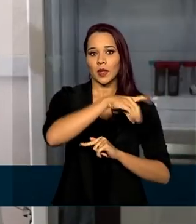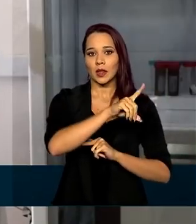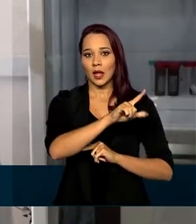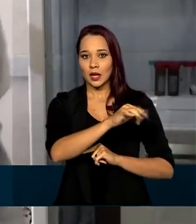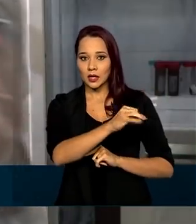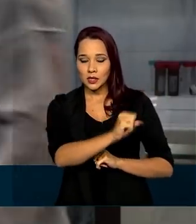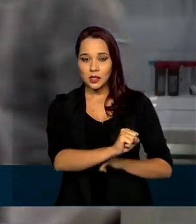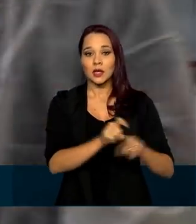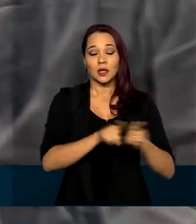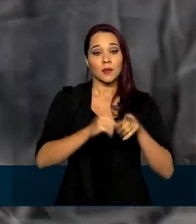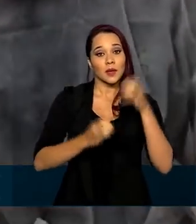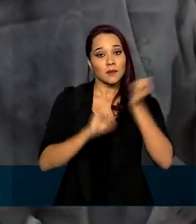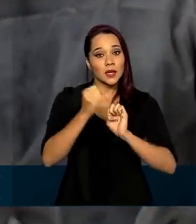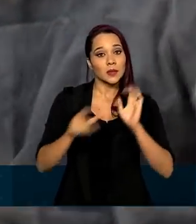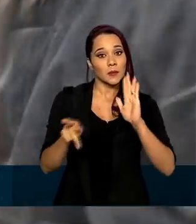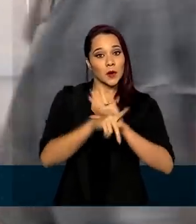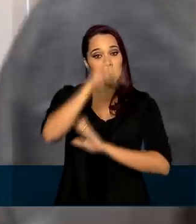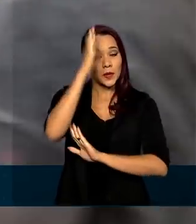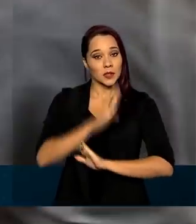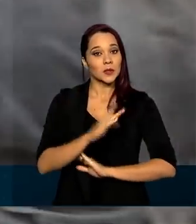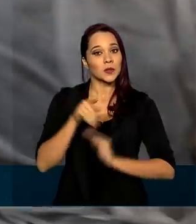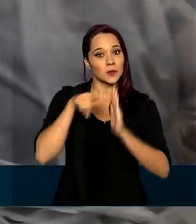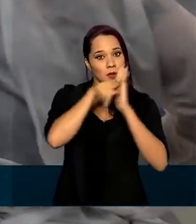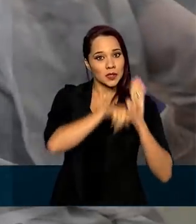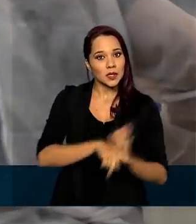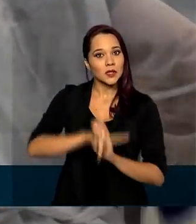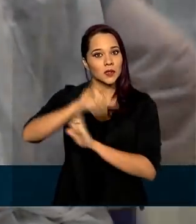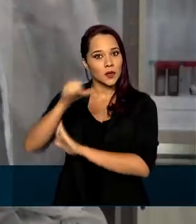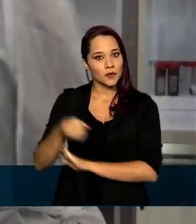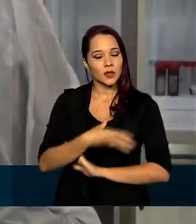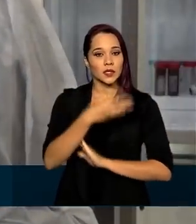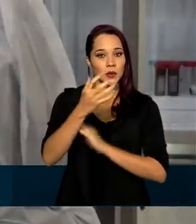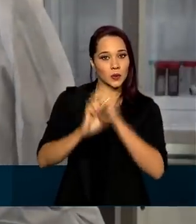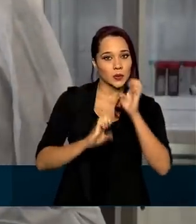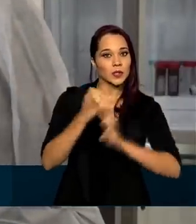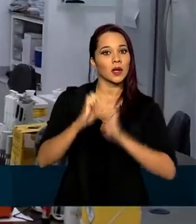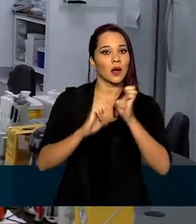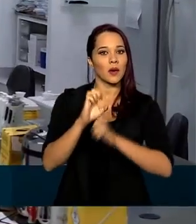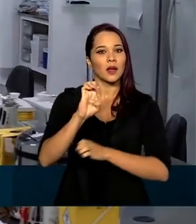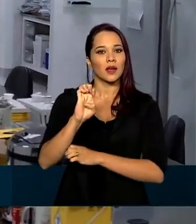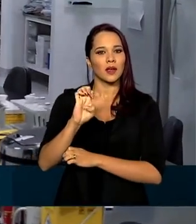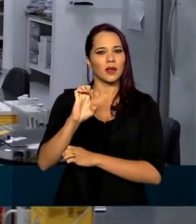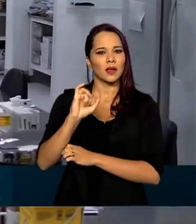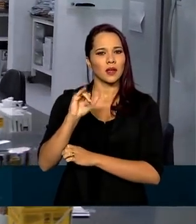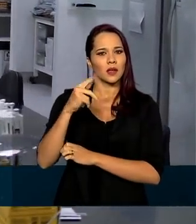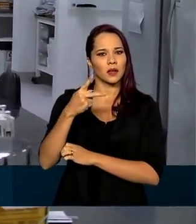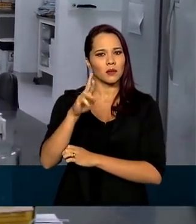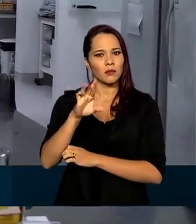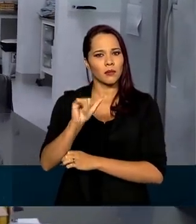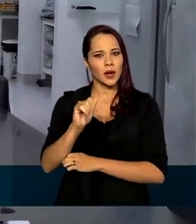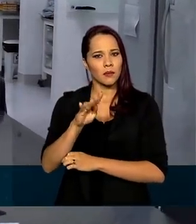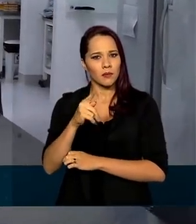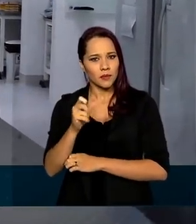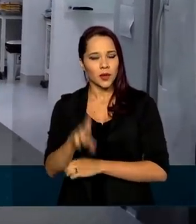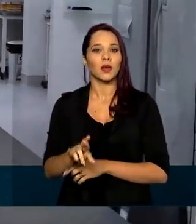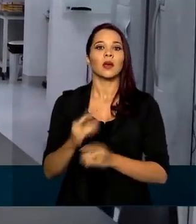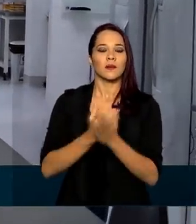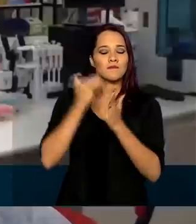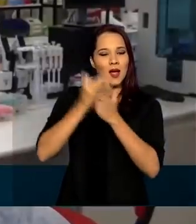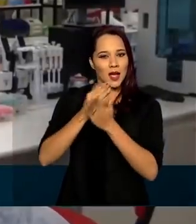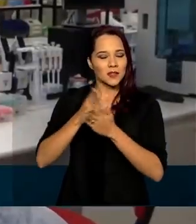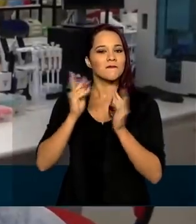e a Empresa Brasileira de Pesquisa e Inovação Industrial, a Embrapi, vai deixá-la ainda mais